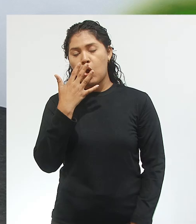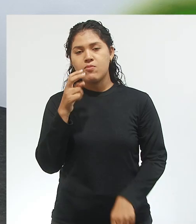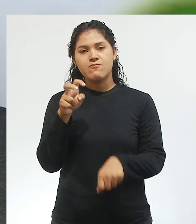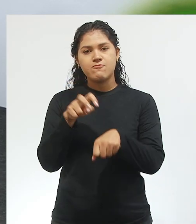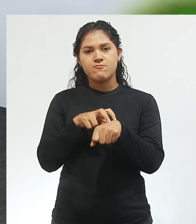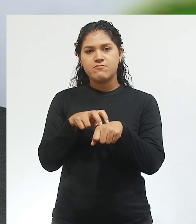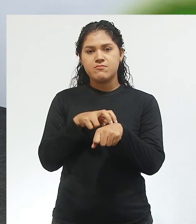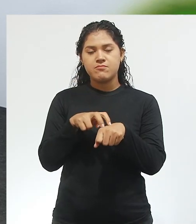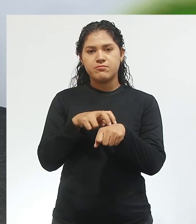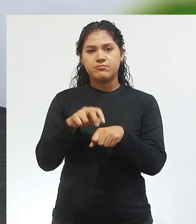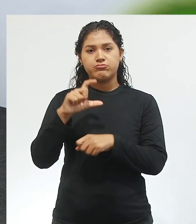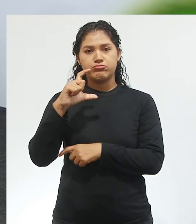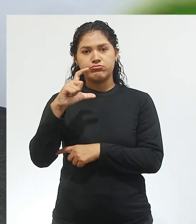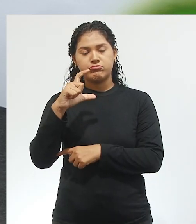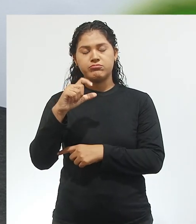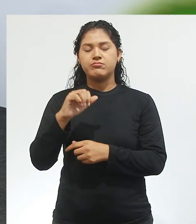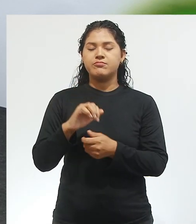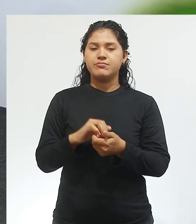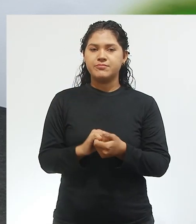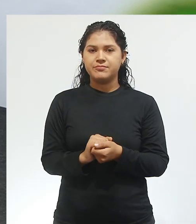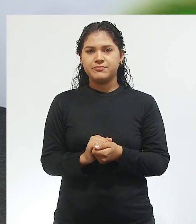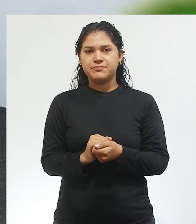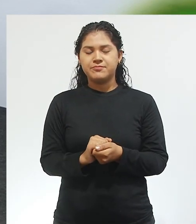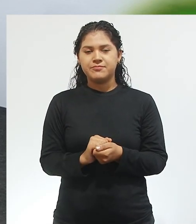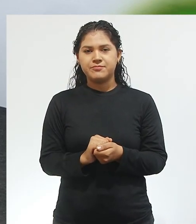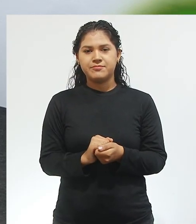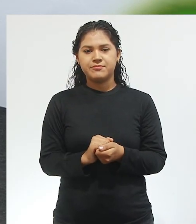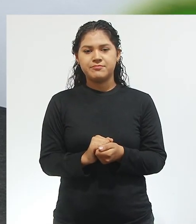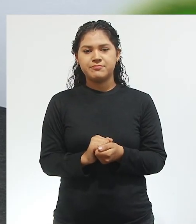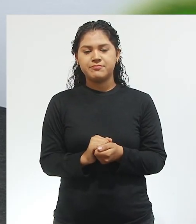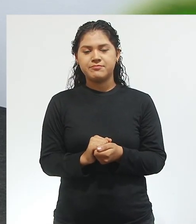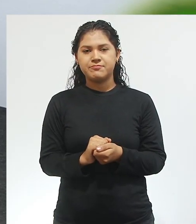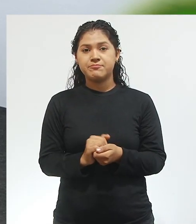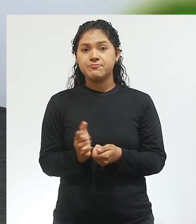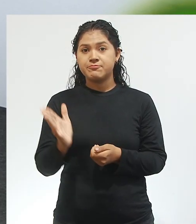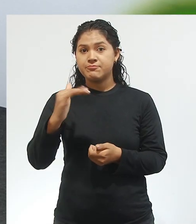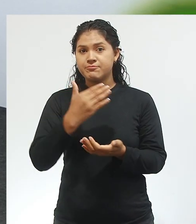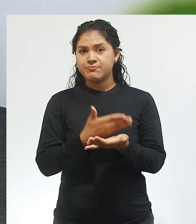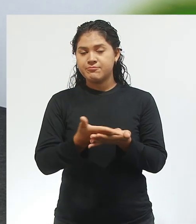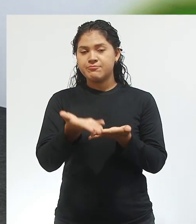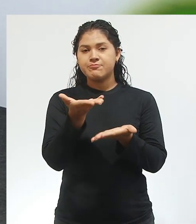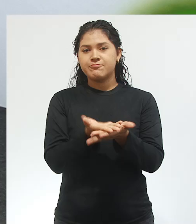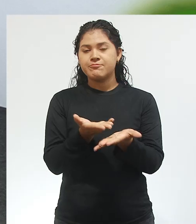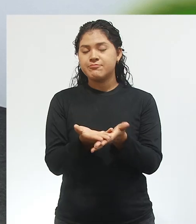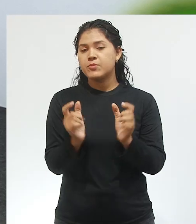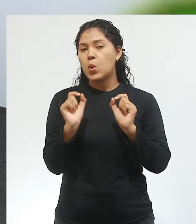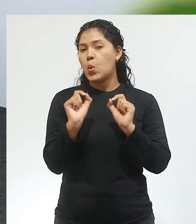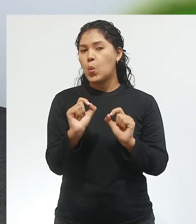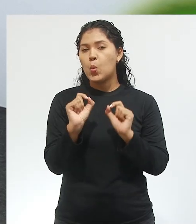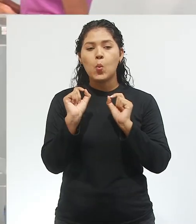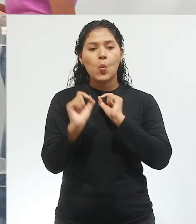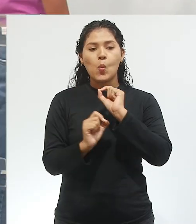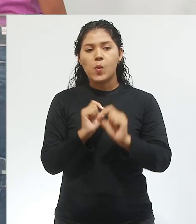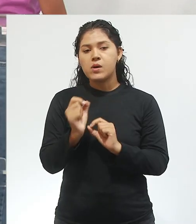cor verde: EAD mudando realidades. Vamos à nossa aula de hoje, que tem como